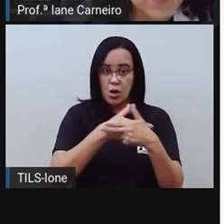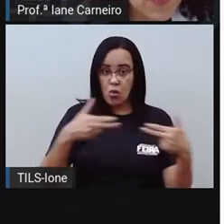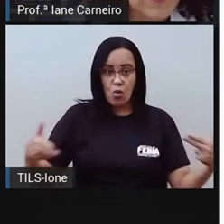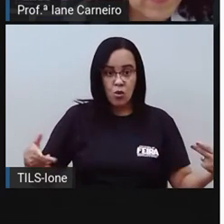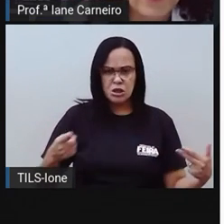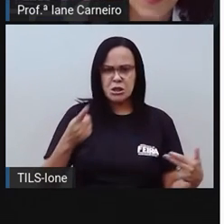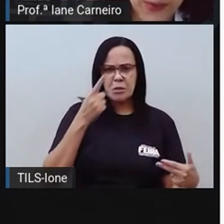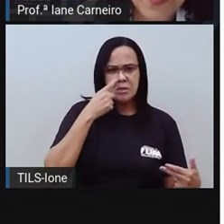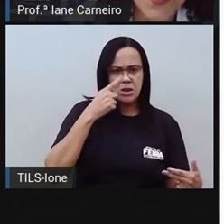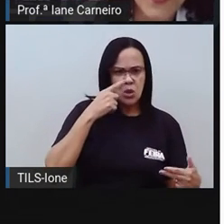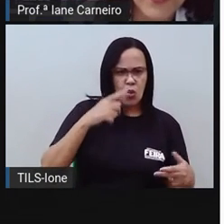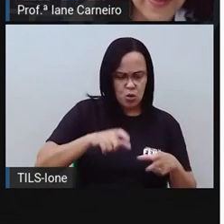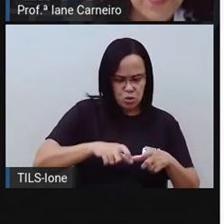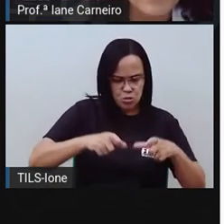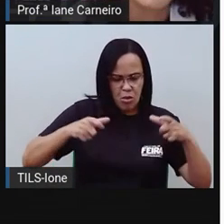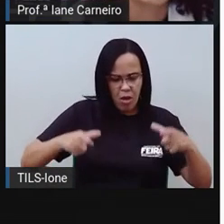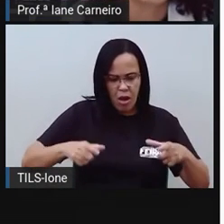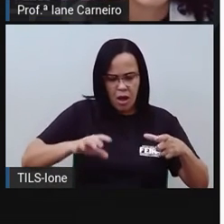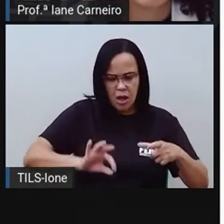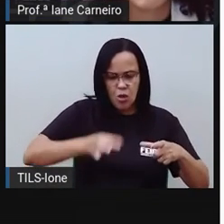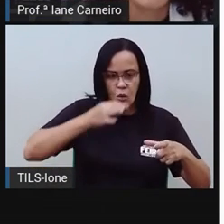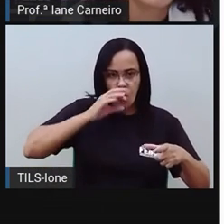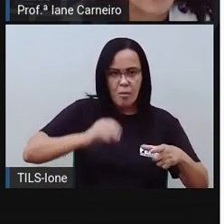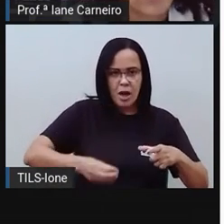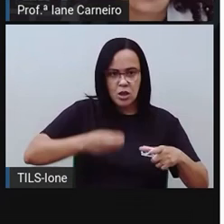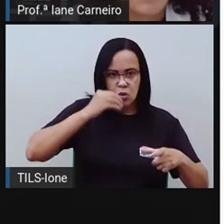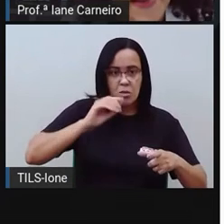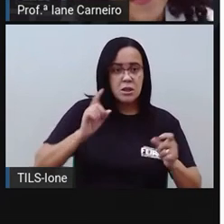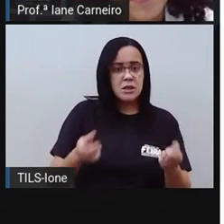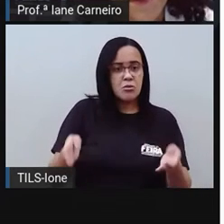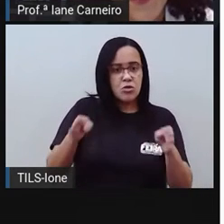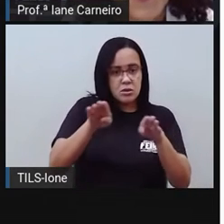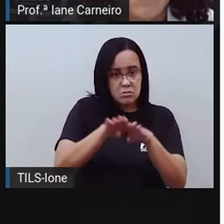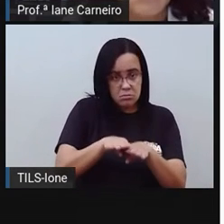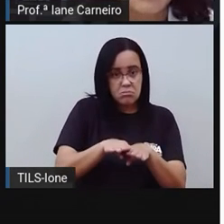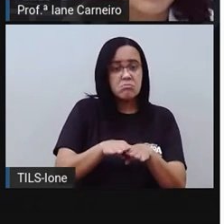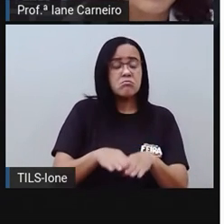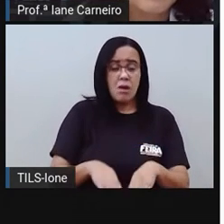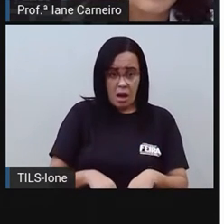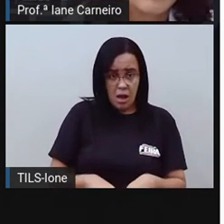saco do biscoito, se sobrou biscoito, né? Se você abriu, fecha também, tá bom?